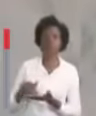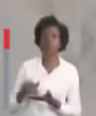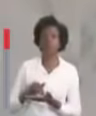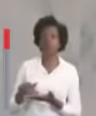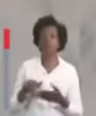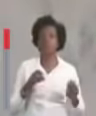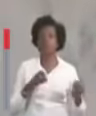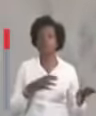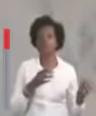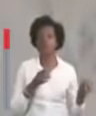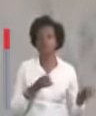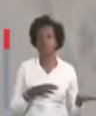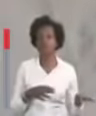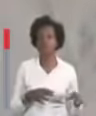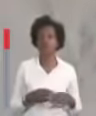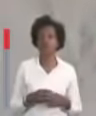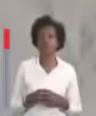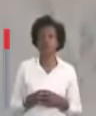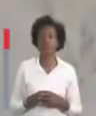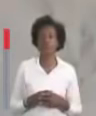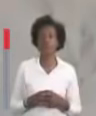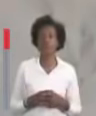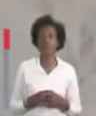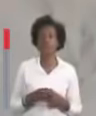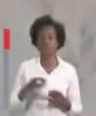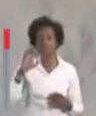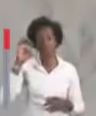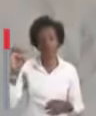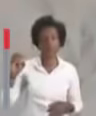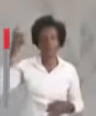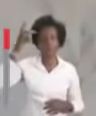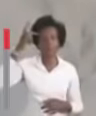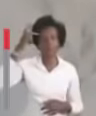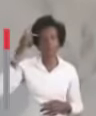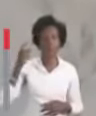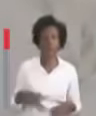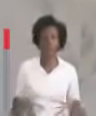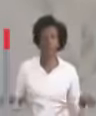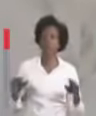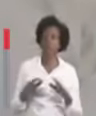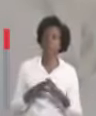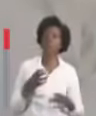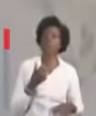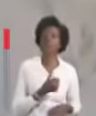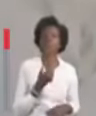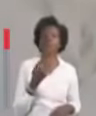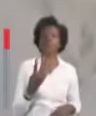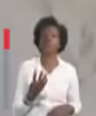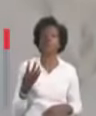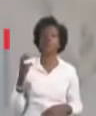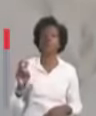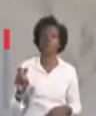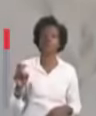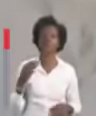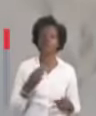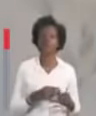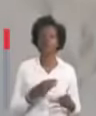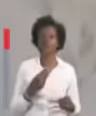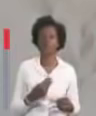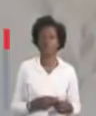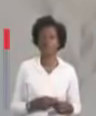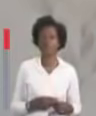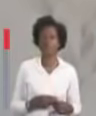secretários de Educação de todo estado de São Paulo dos 645 municípios